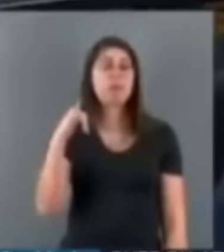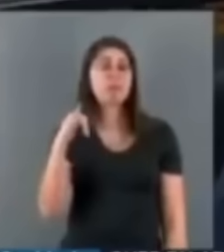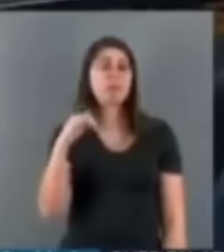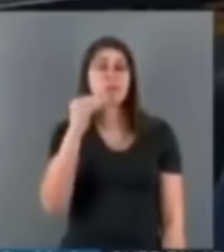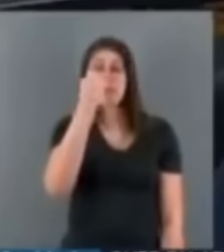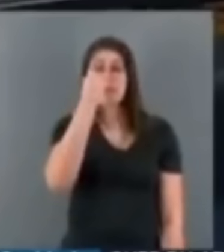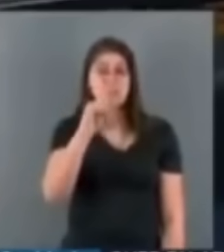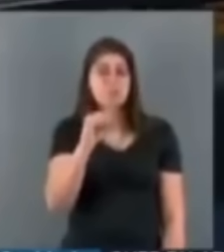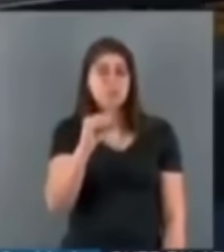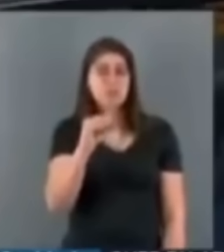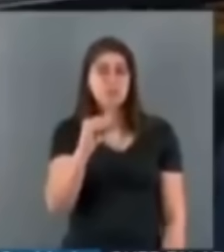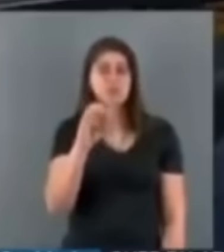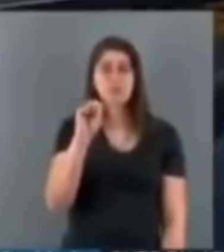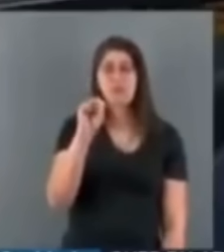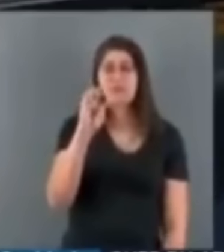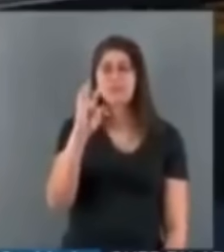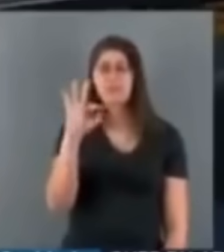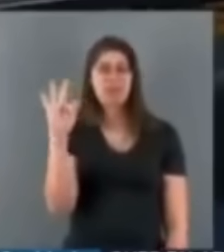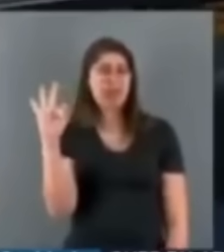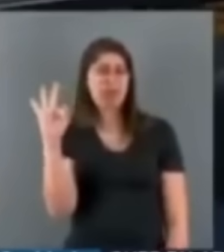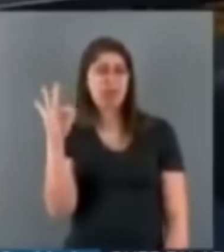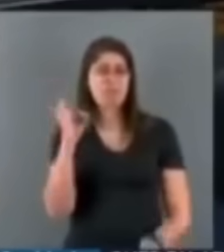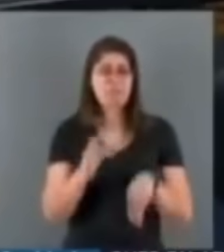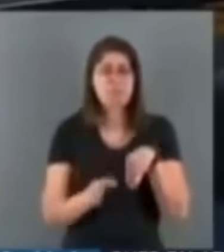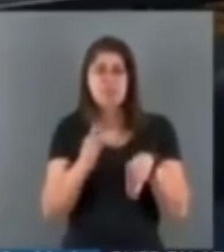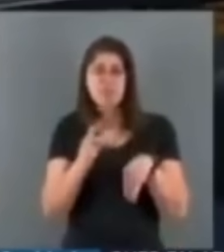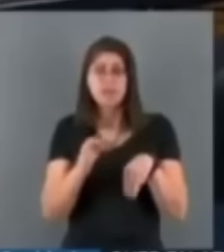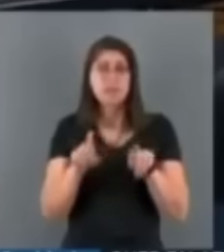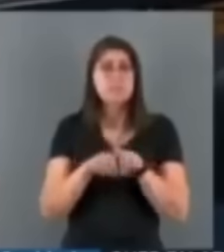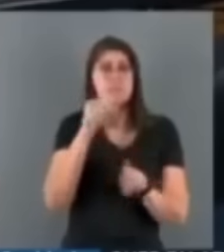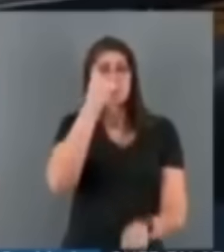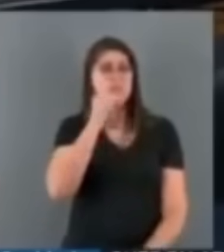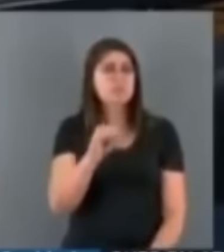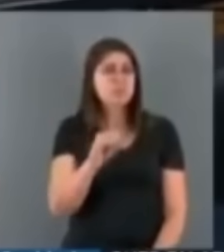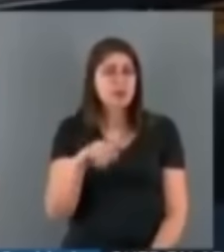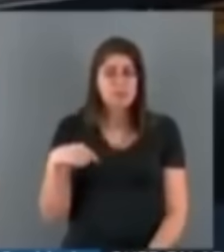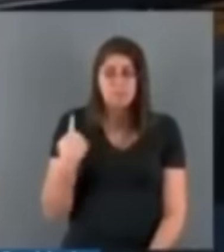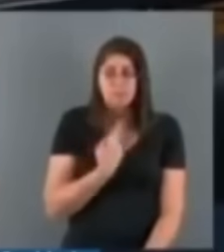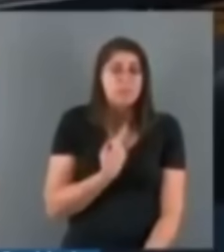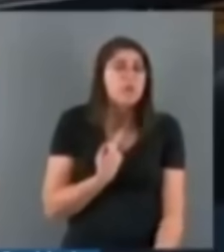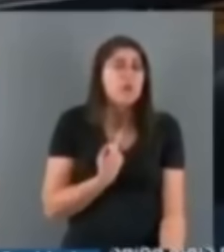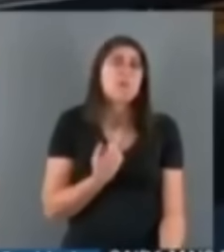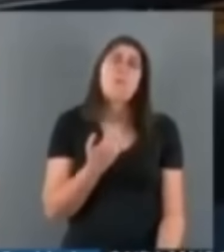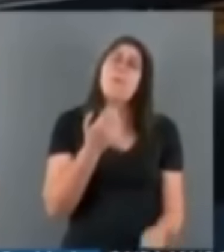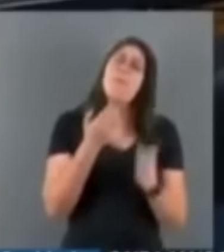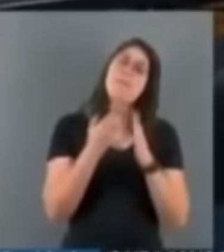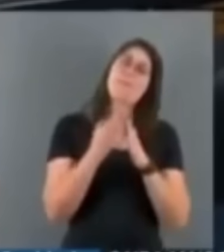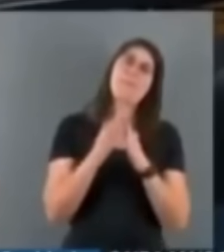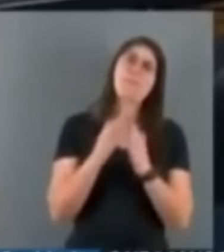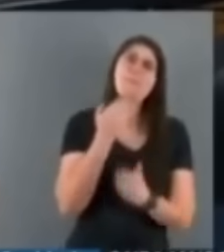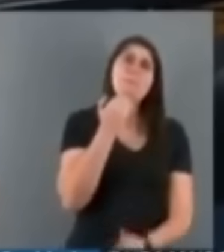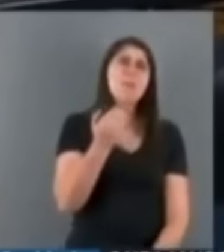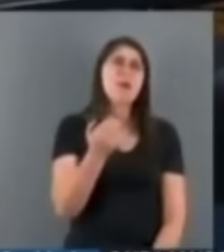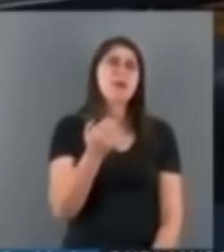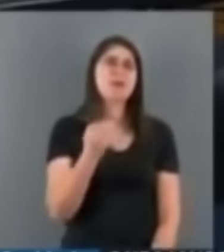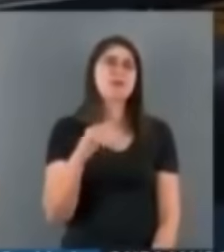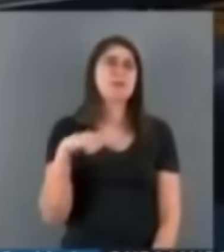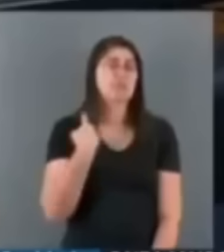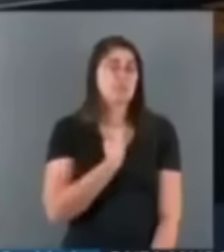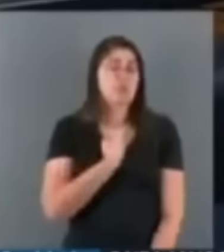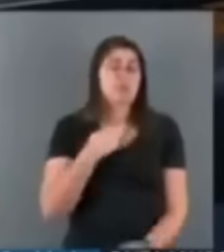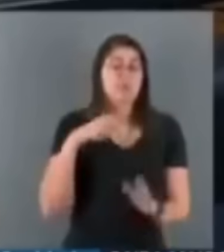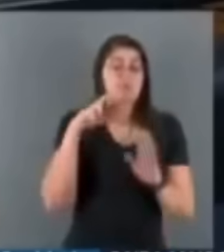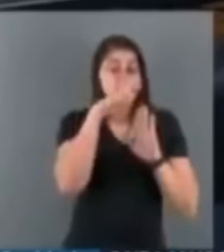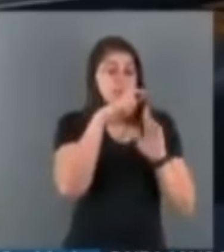ministro do STJ, eu peço por gentileza que nós fazemos aqui um papel de Sherlock Holmes,